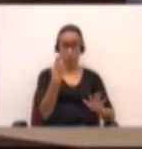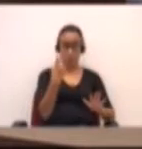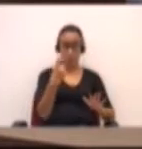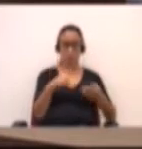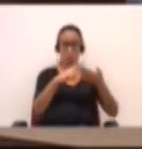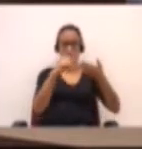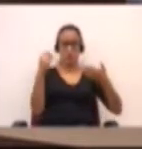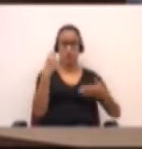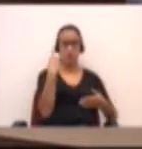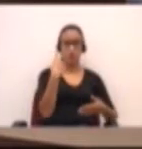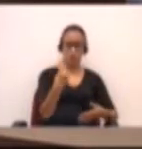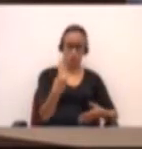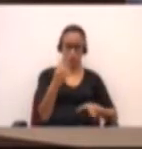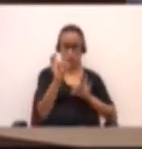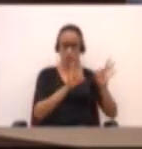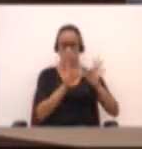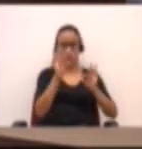resolução